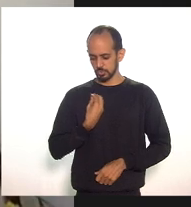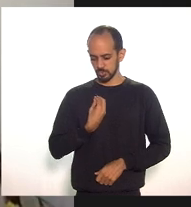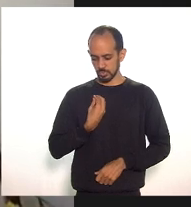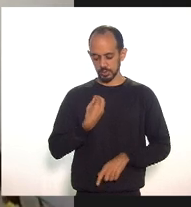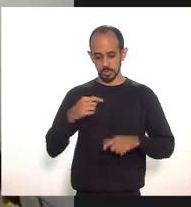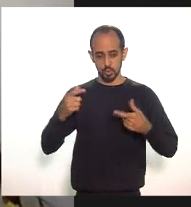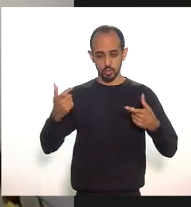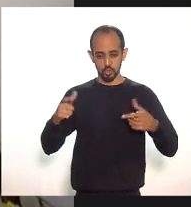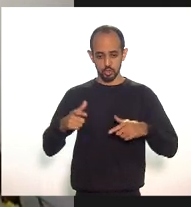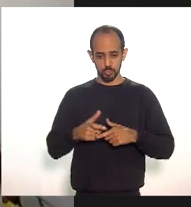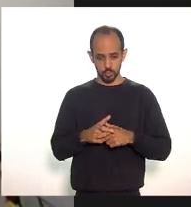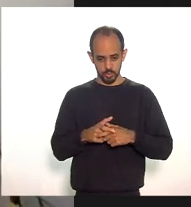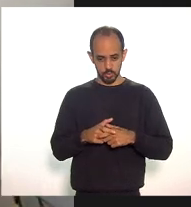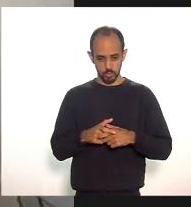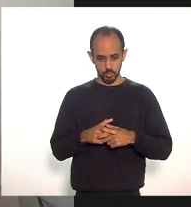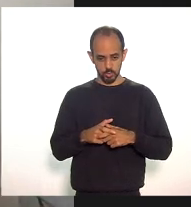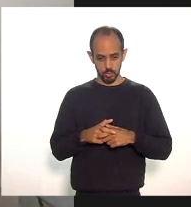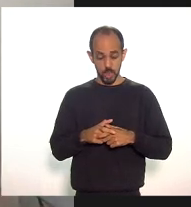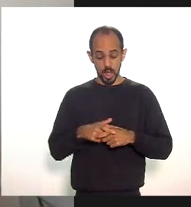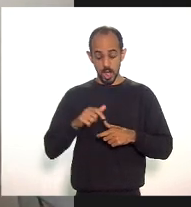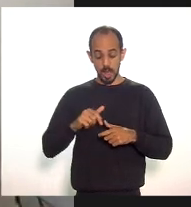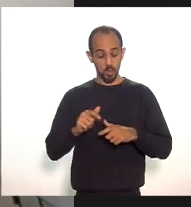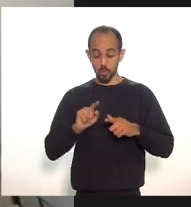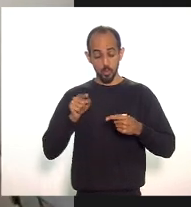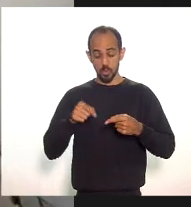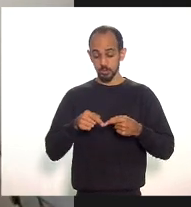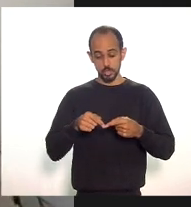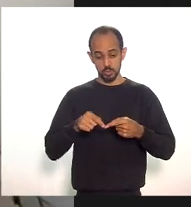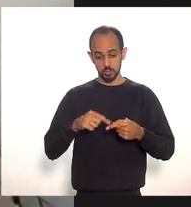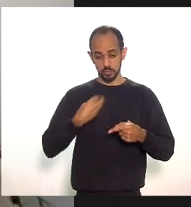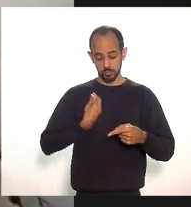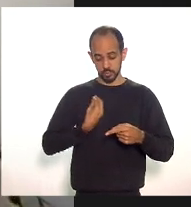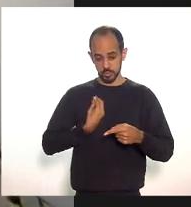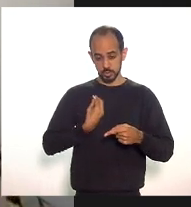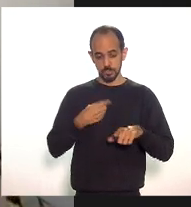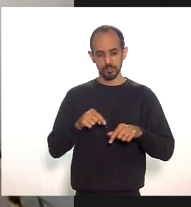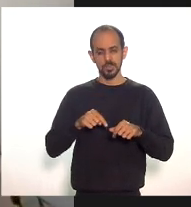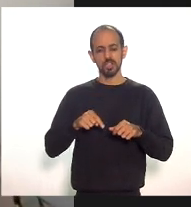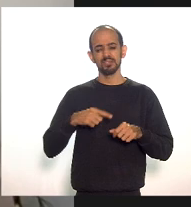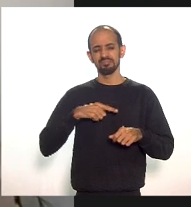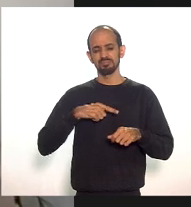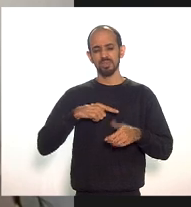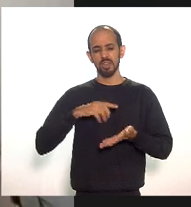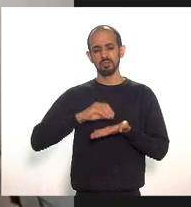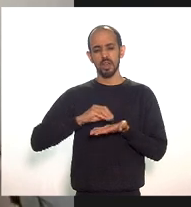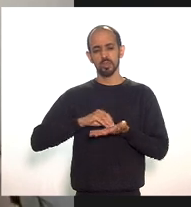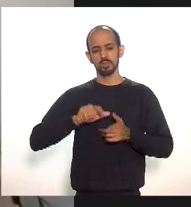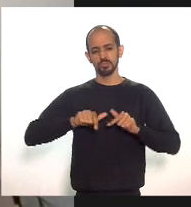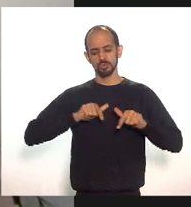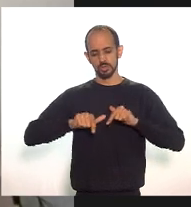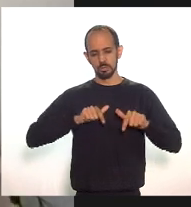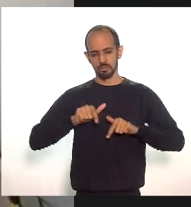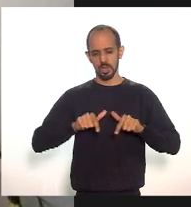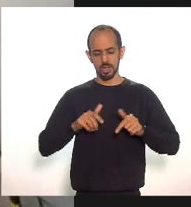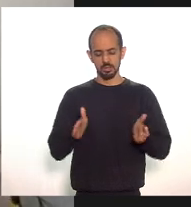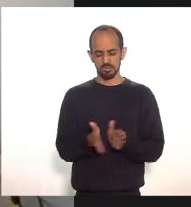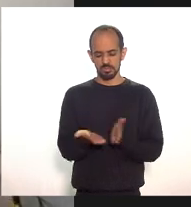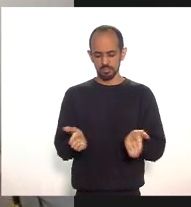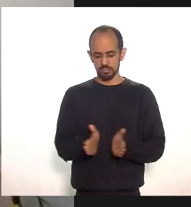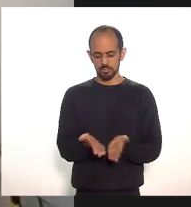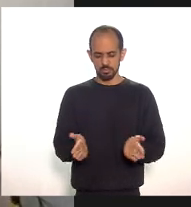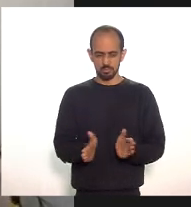diminuindo onde a gente tem um altos um alto índice de desemprego um alto índice de miserabilidade